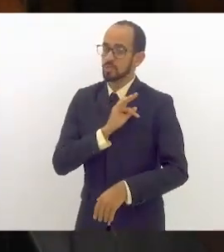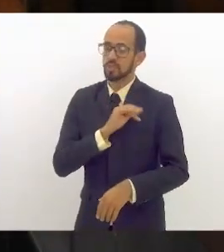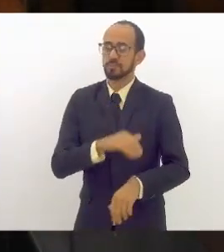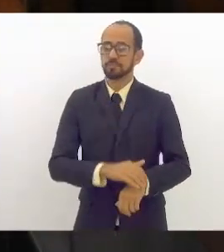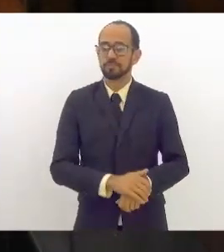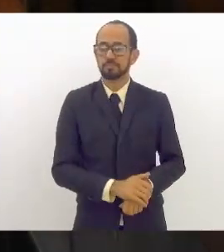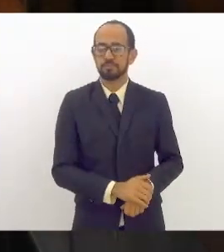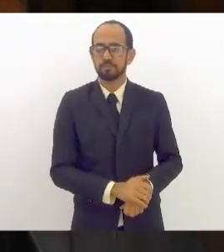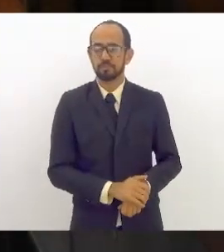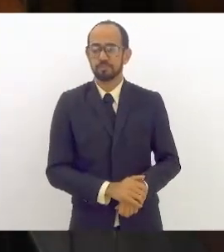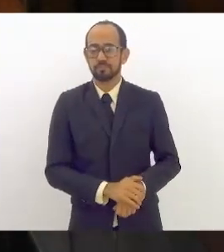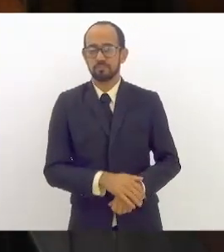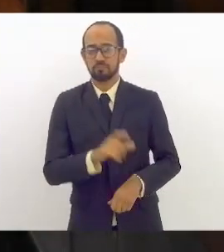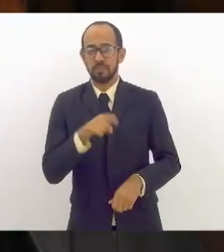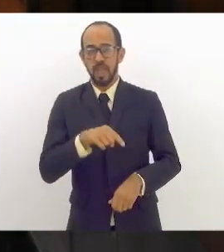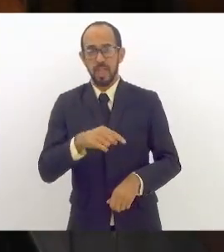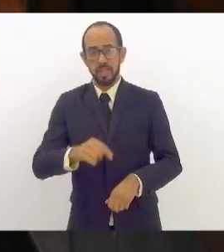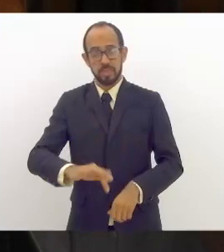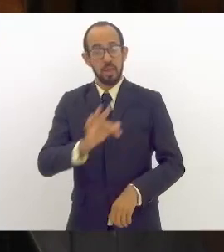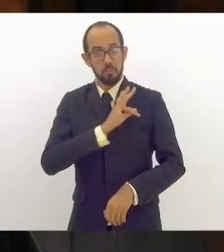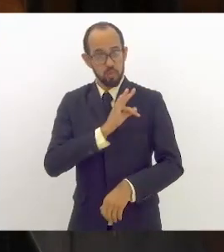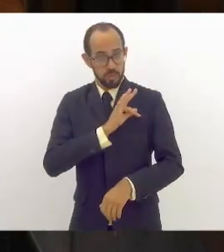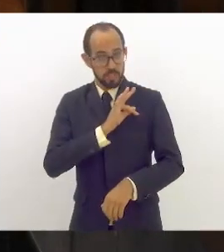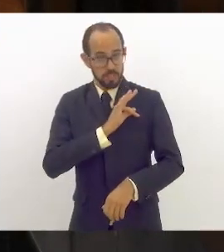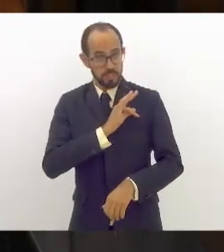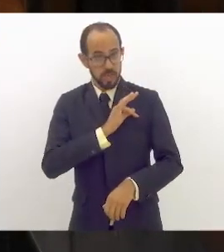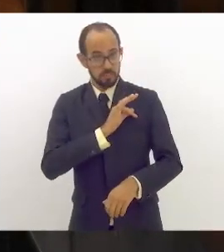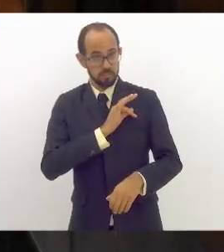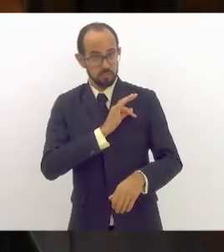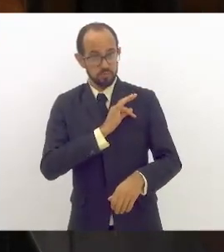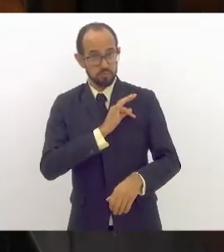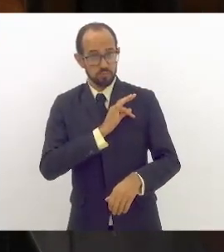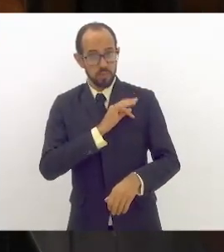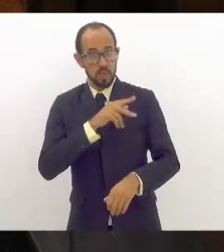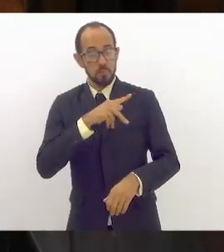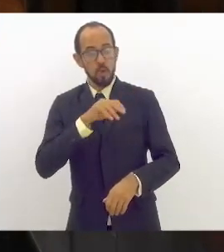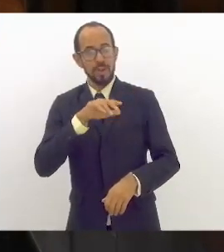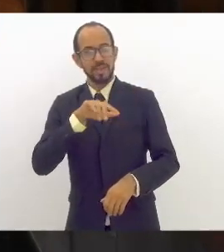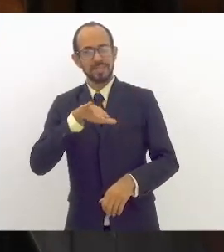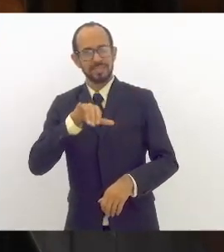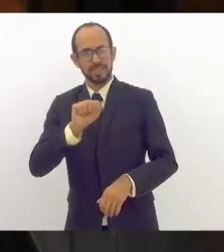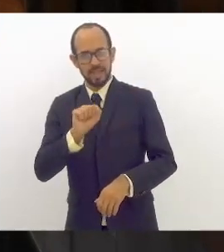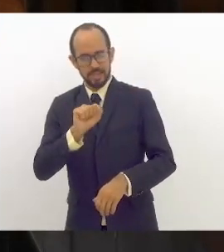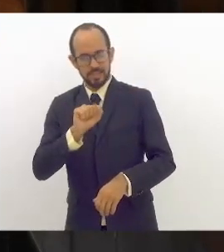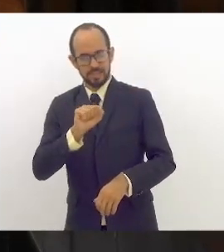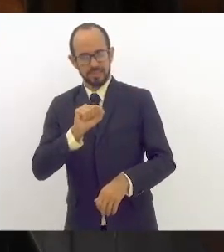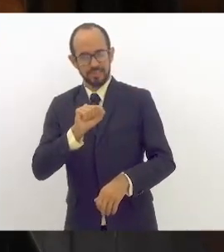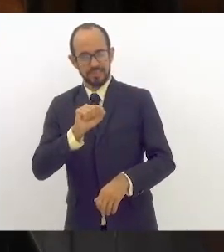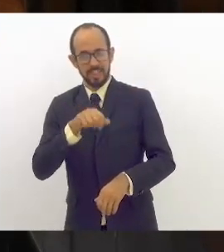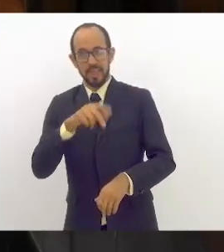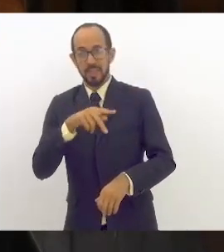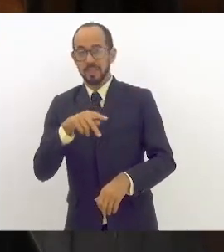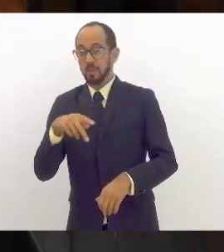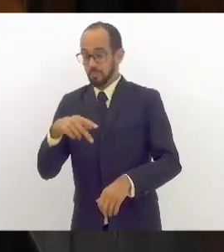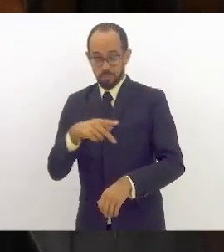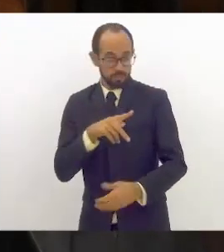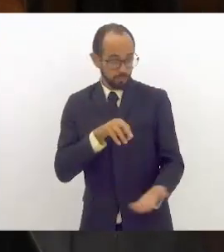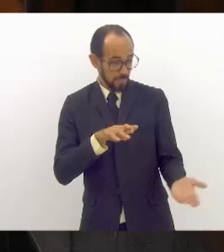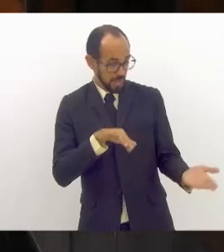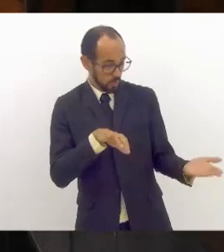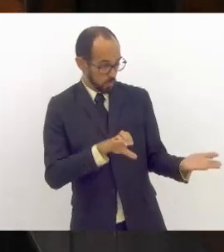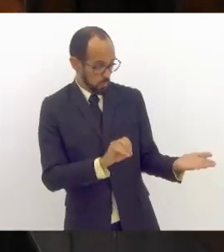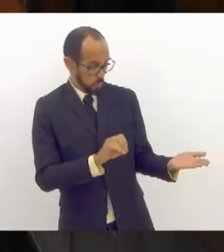delegada de polícia Combatente mulher e Pedro Paulo você tava comigo